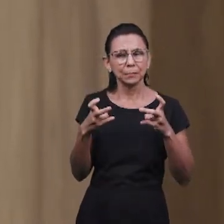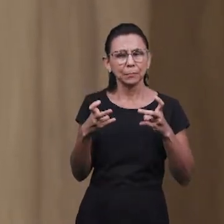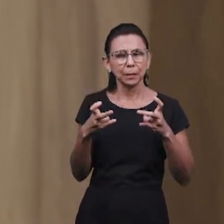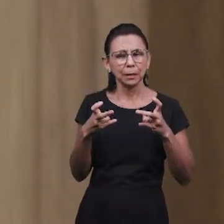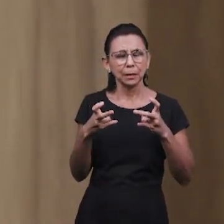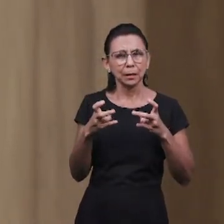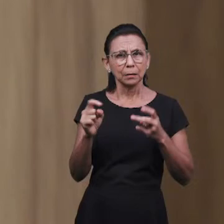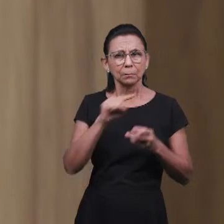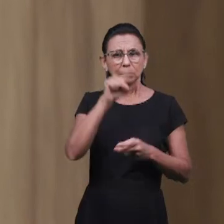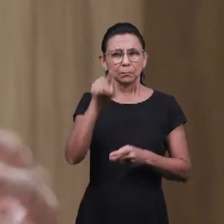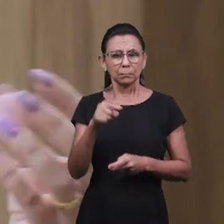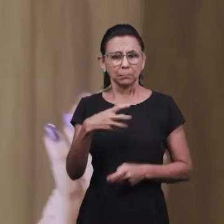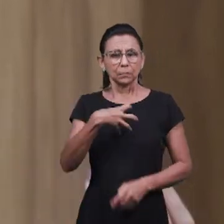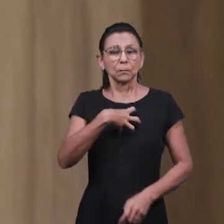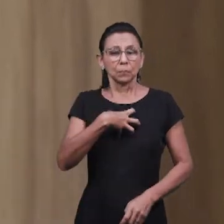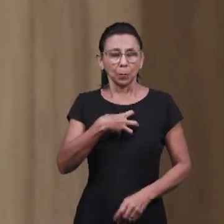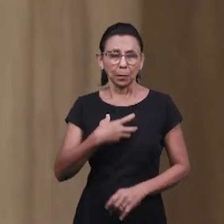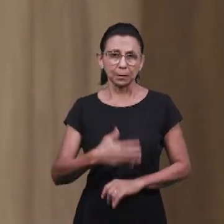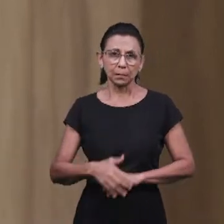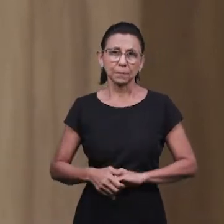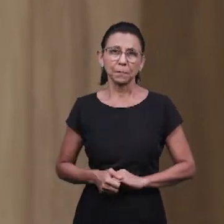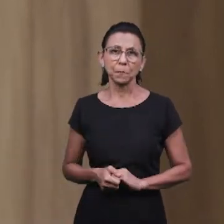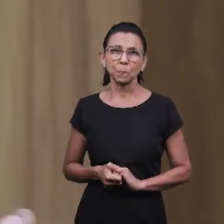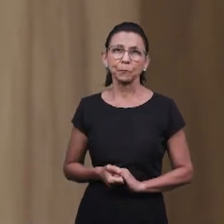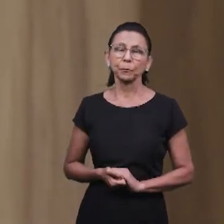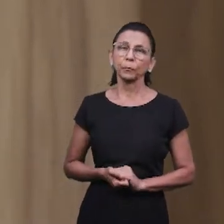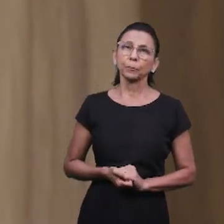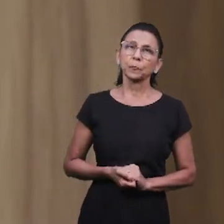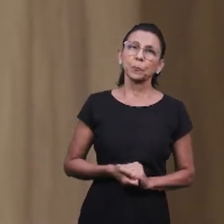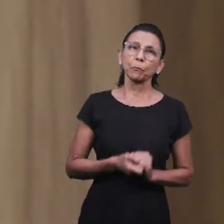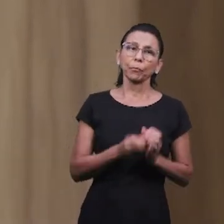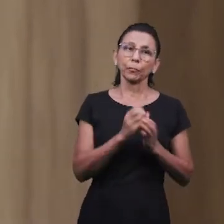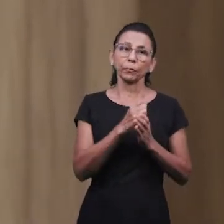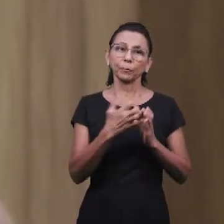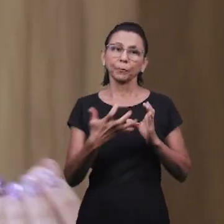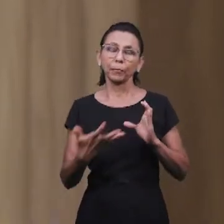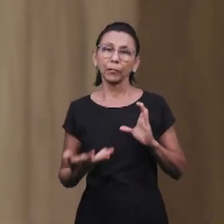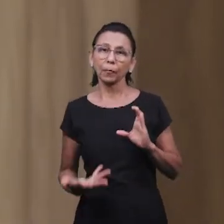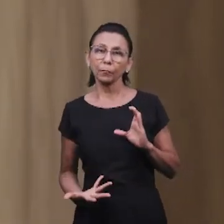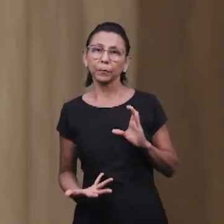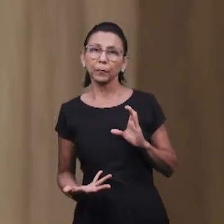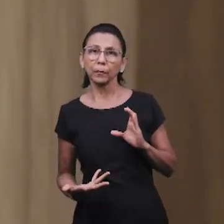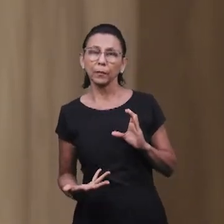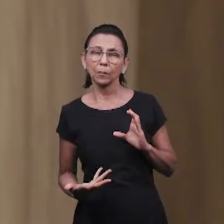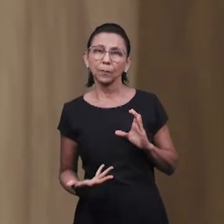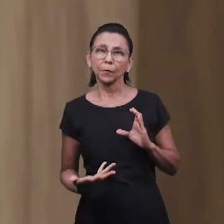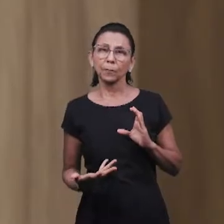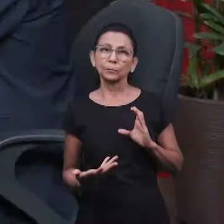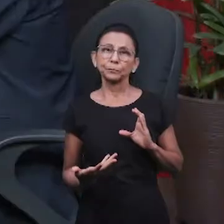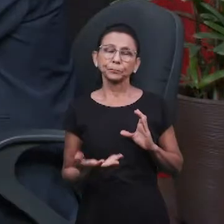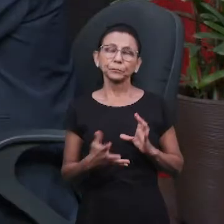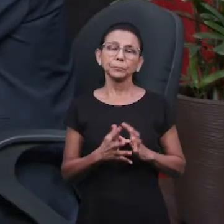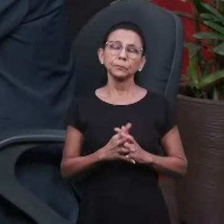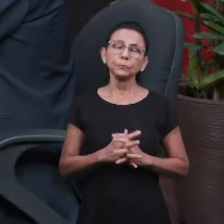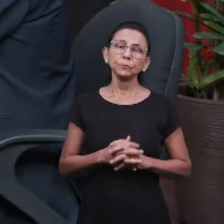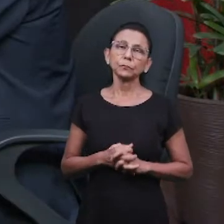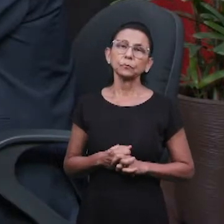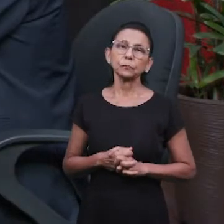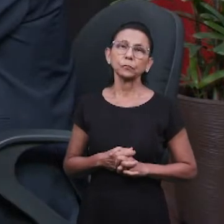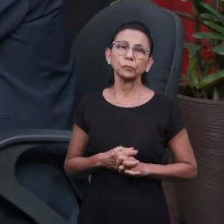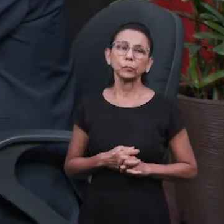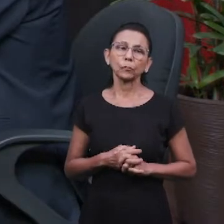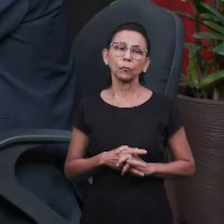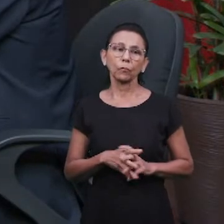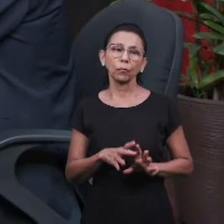sintomas, que vai parar de ter características que antes ele estava desenvolvendo e ele vai parar de